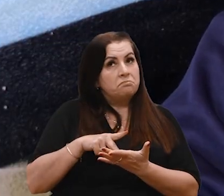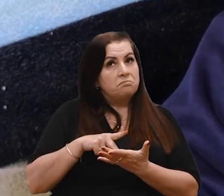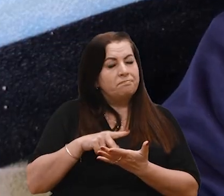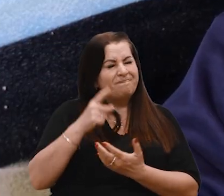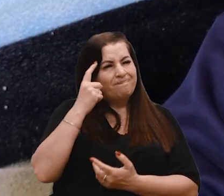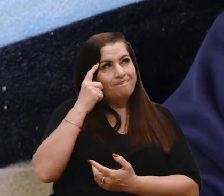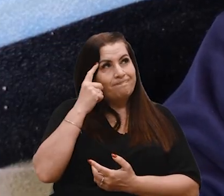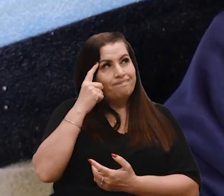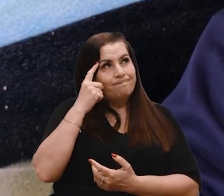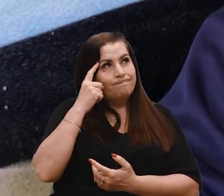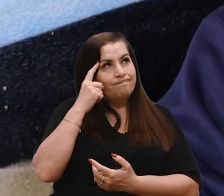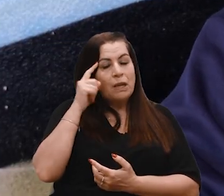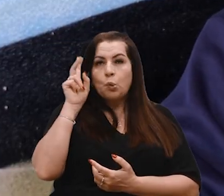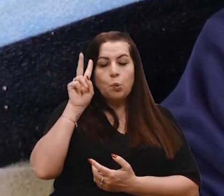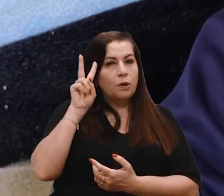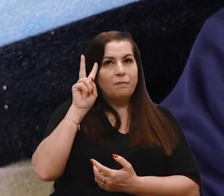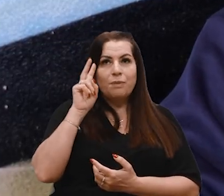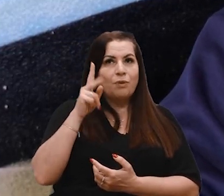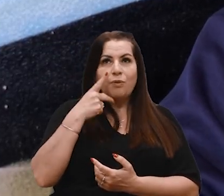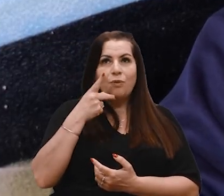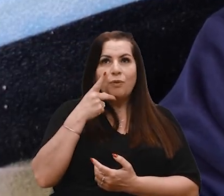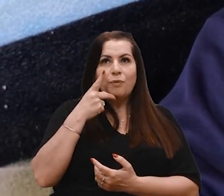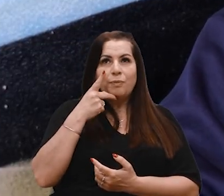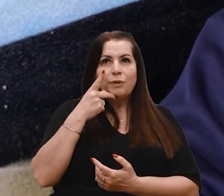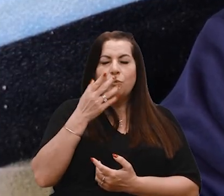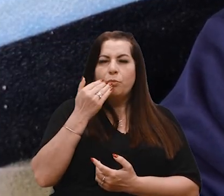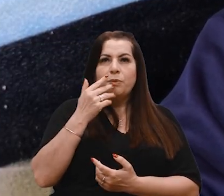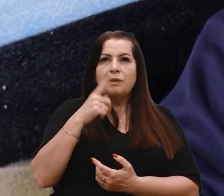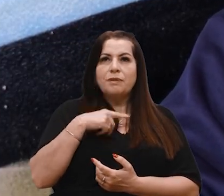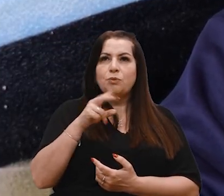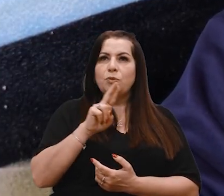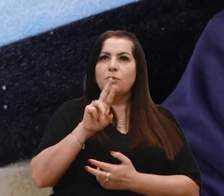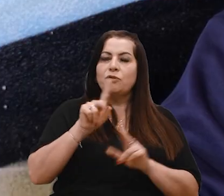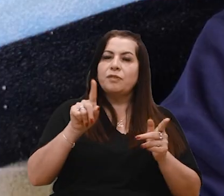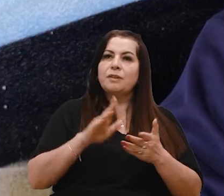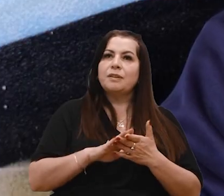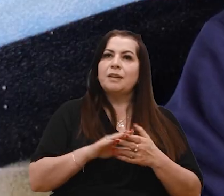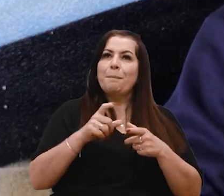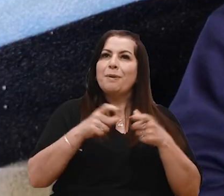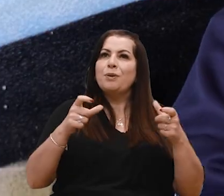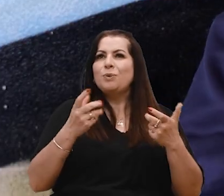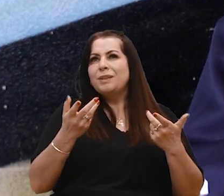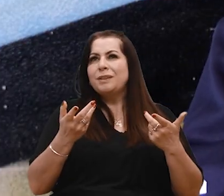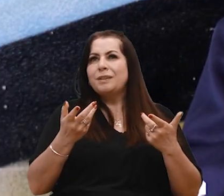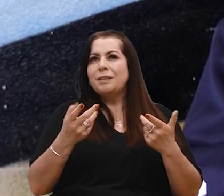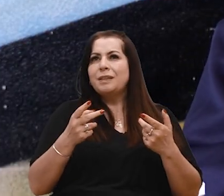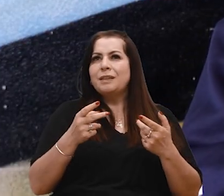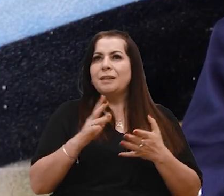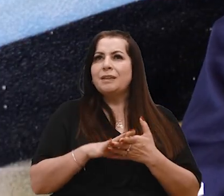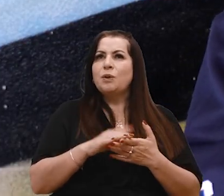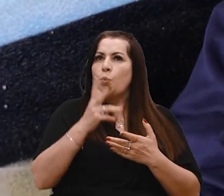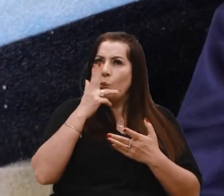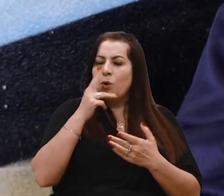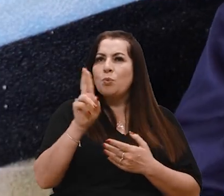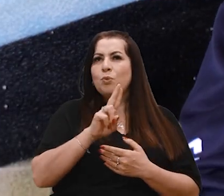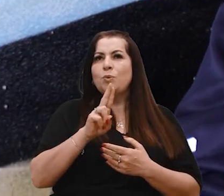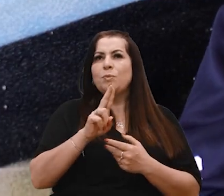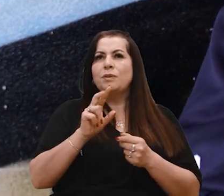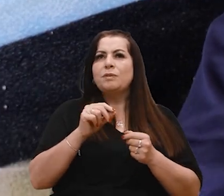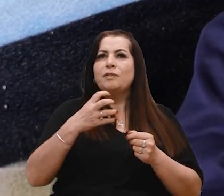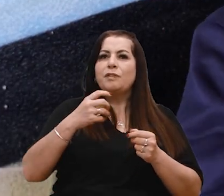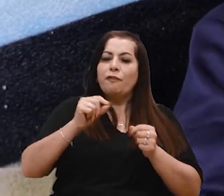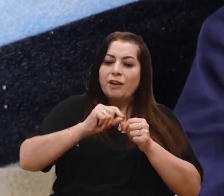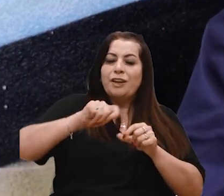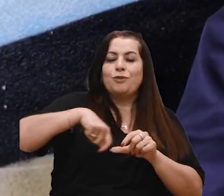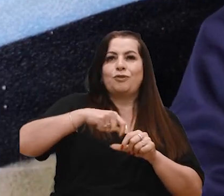Falar a verdade que de cabeça mesmo eu não posso dizer alguma comida que tenha um nome diferente, porque a maioria é o